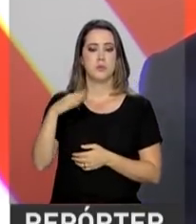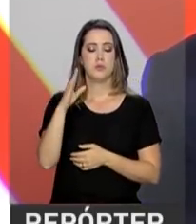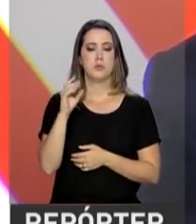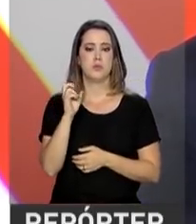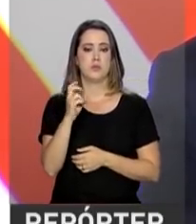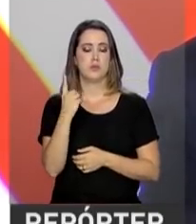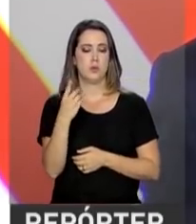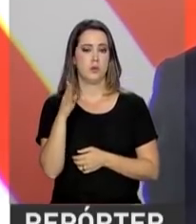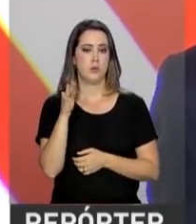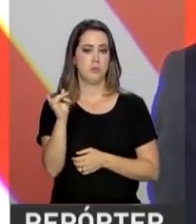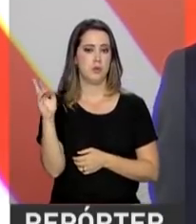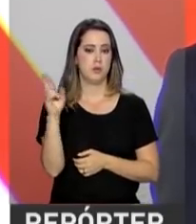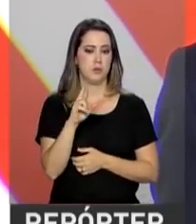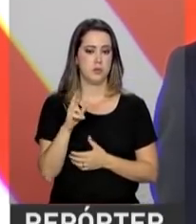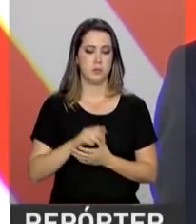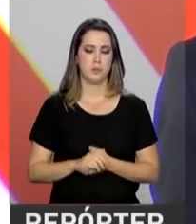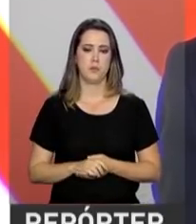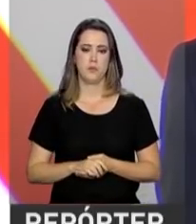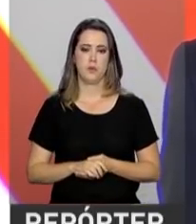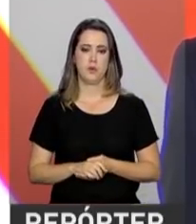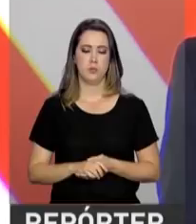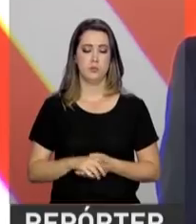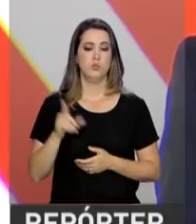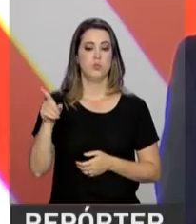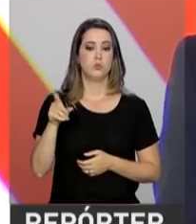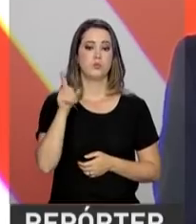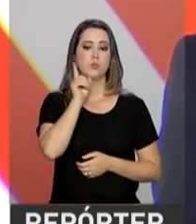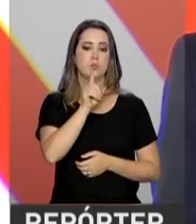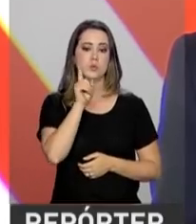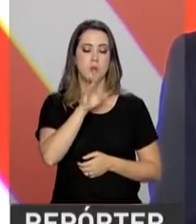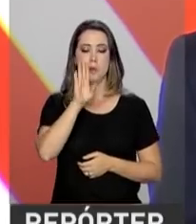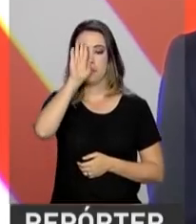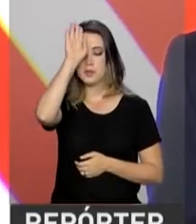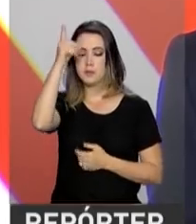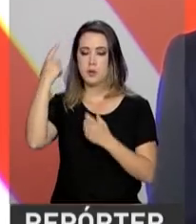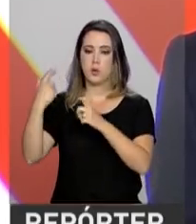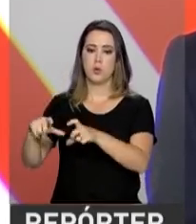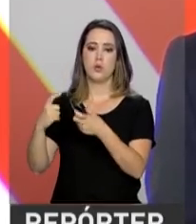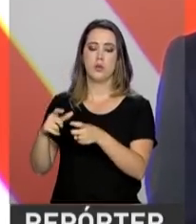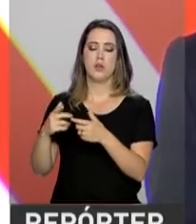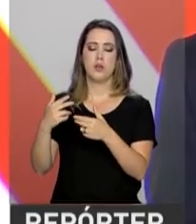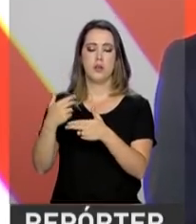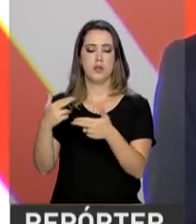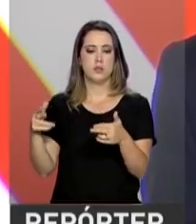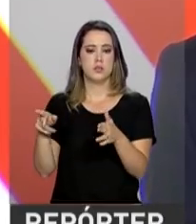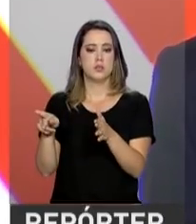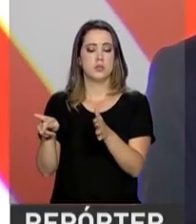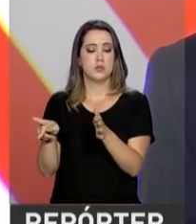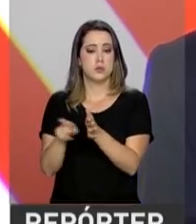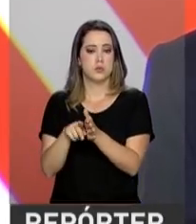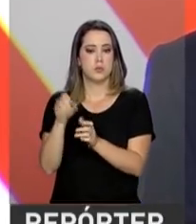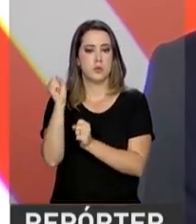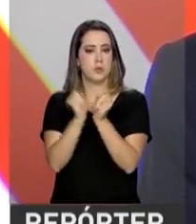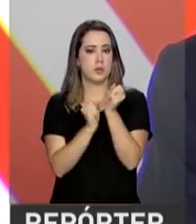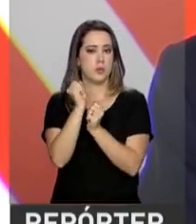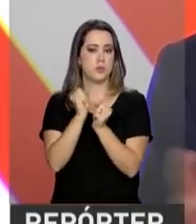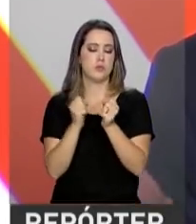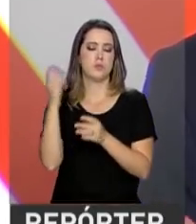principal destino dos produtos industrializados brasileiros.